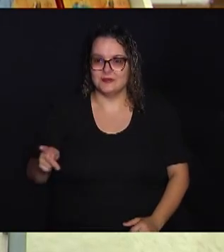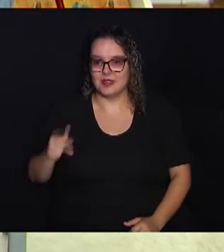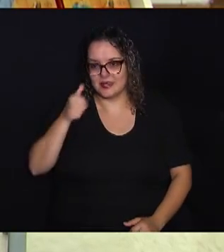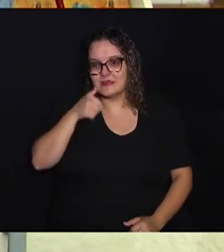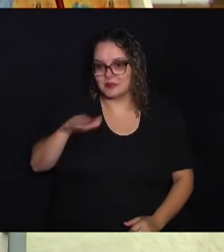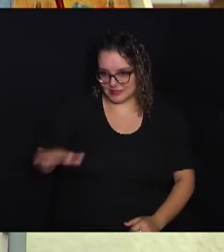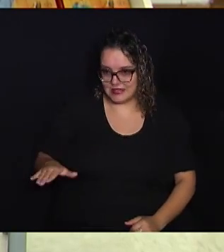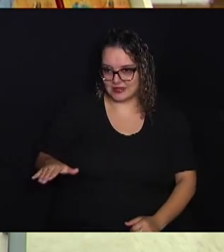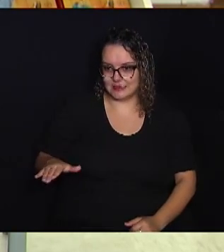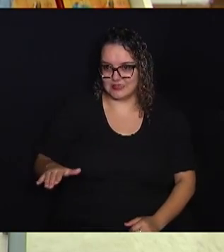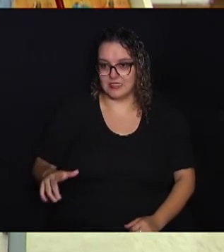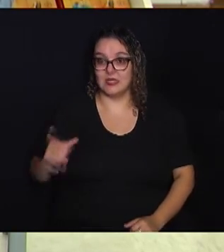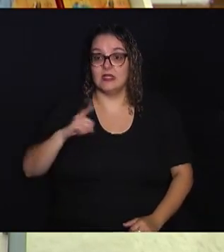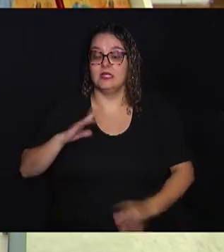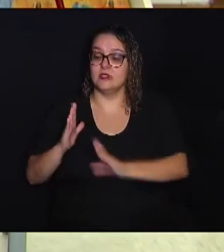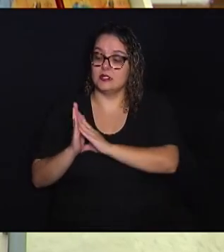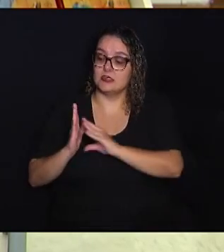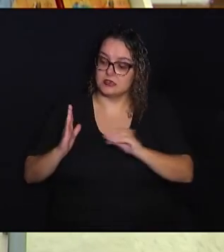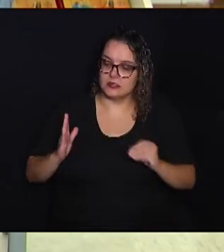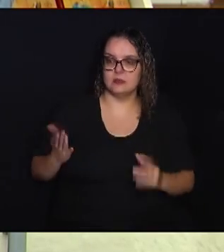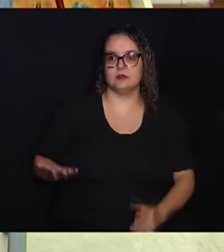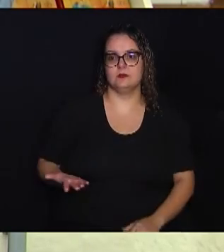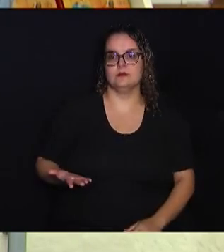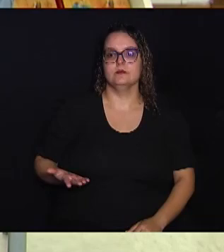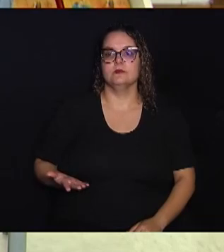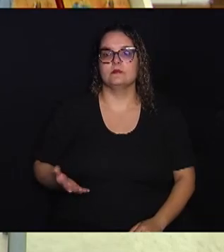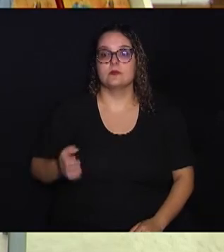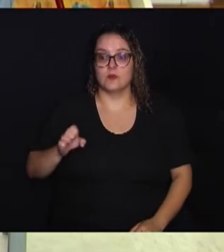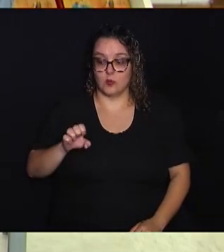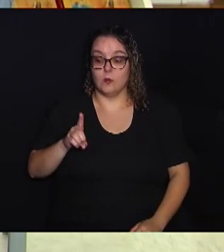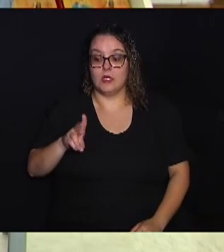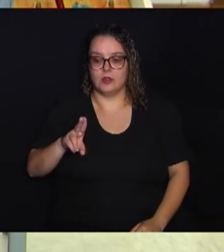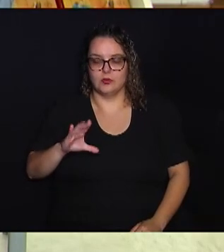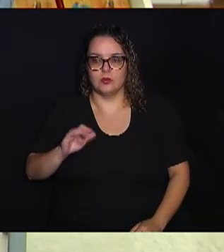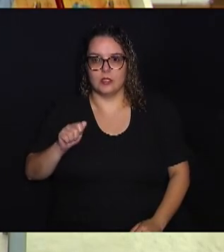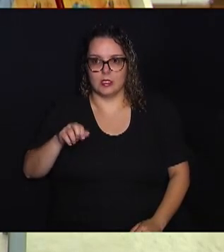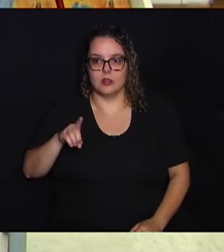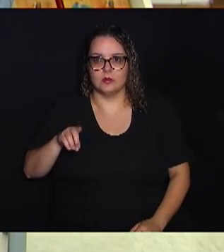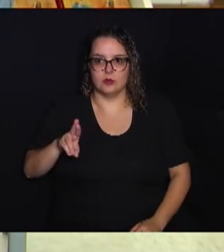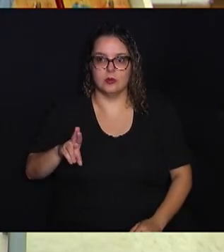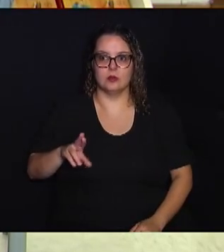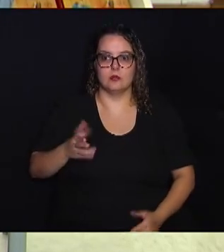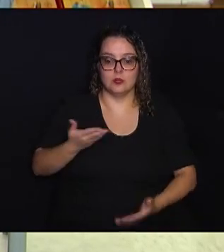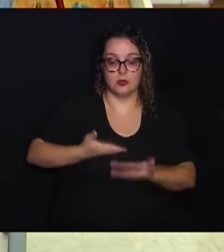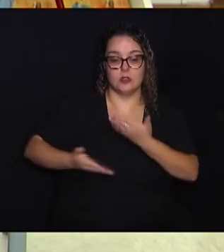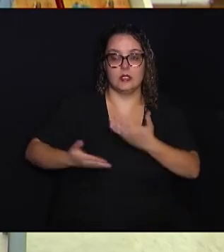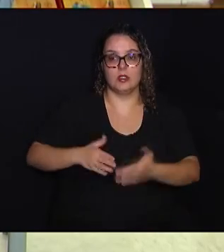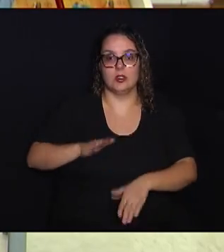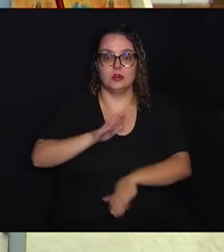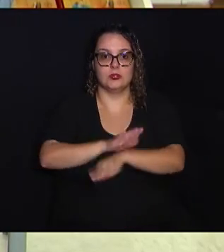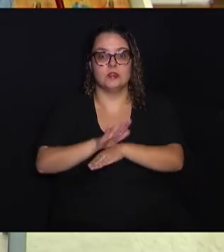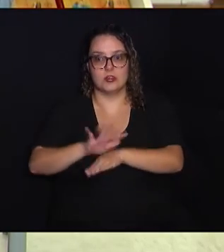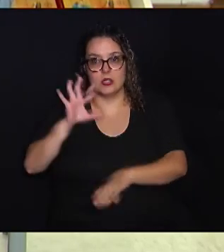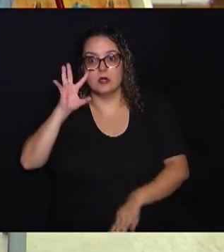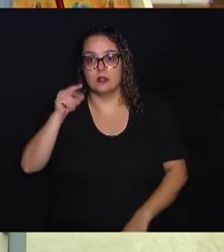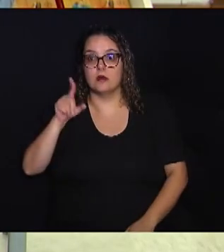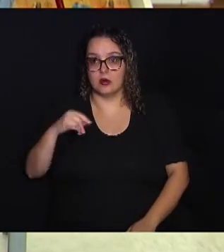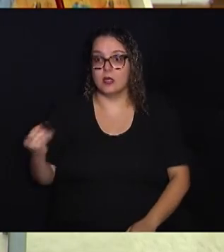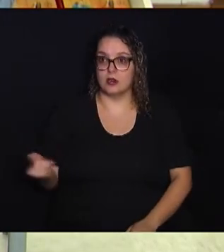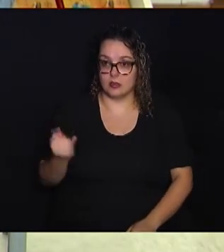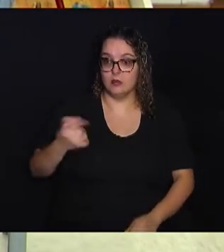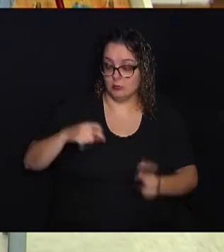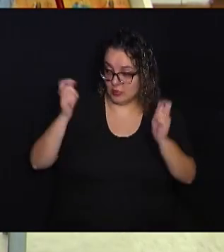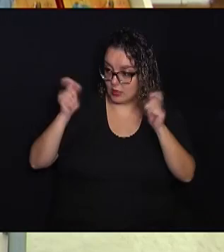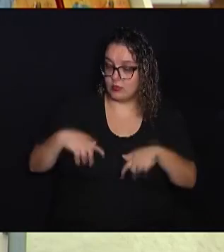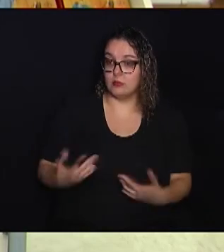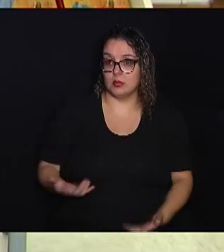imitação, ela tem essa projeção desse educador que, por ele mediar esse conhecimento, é de suma importância que ele seja capacitado